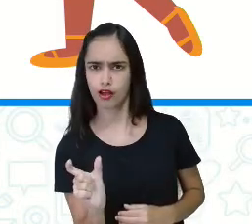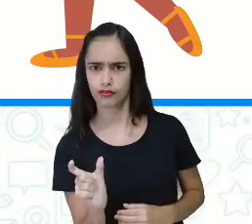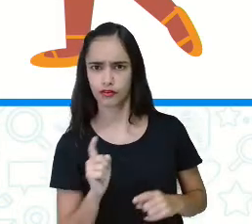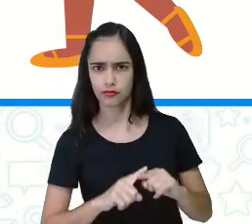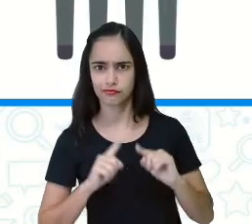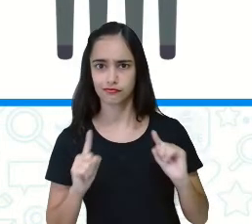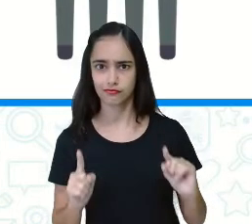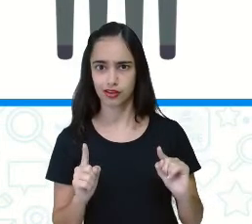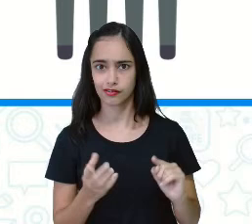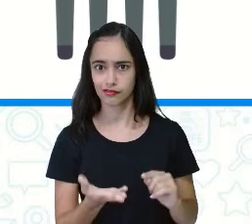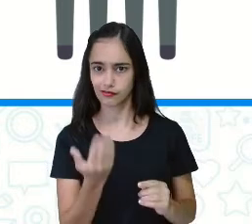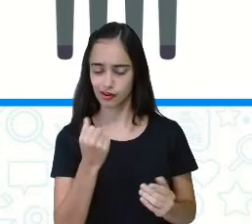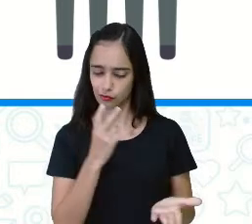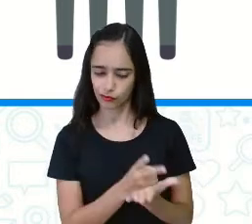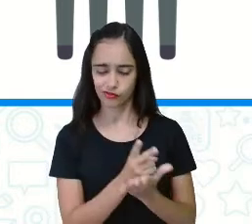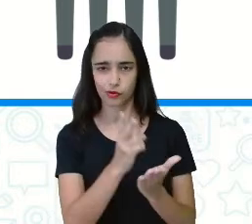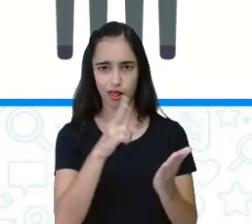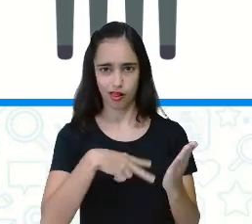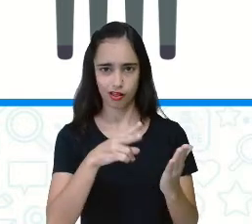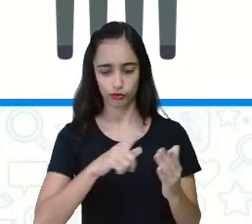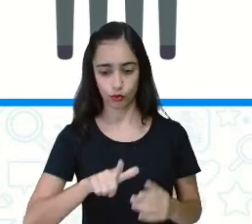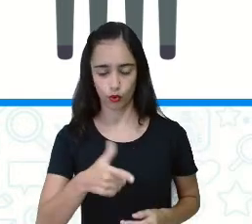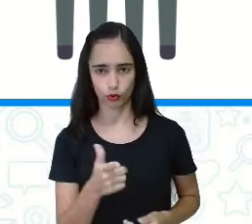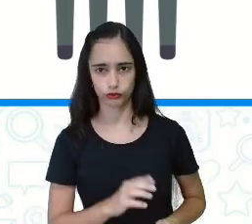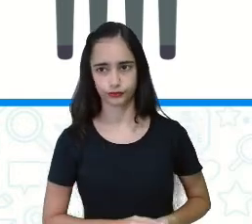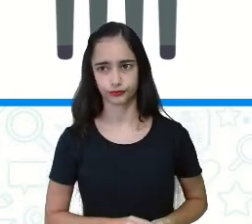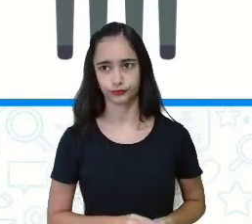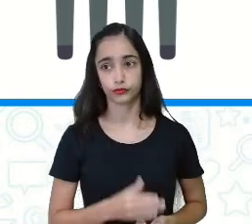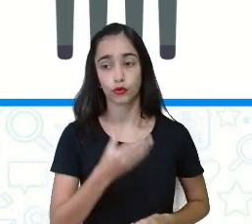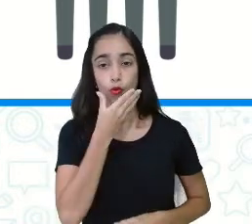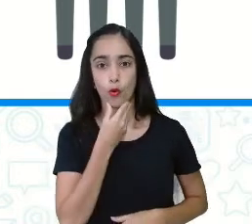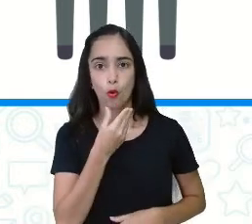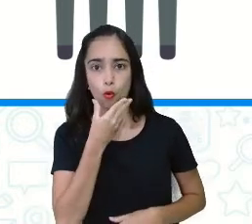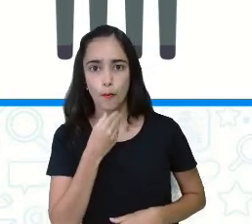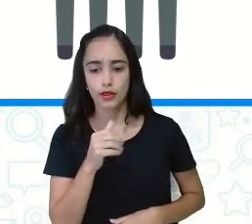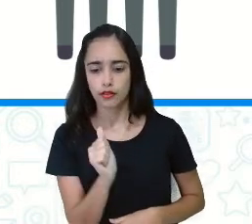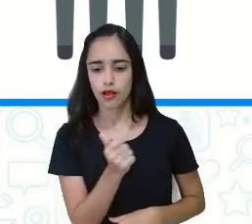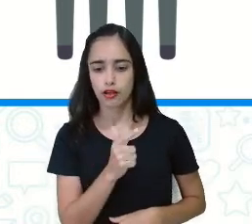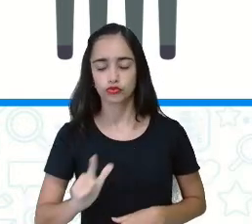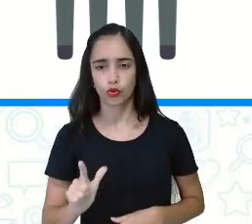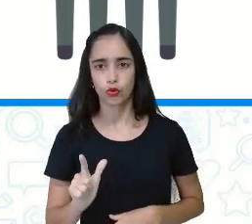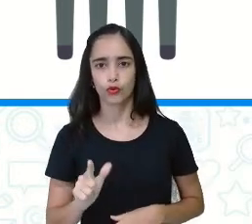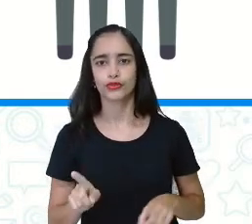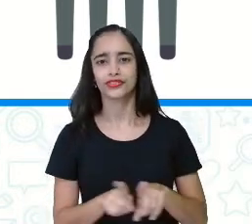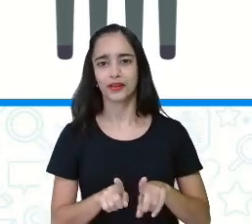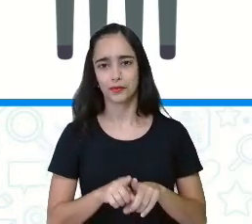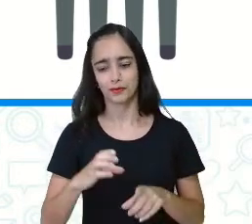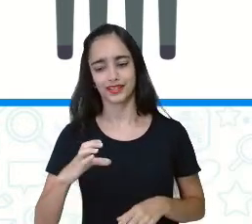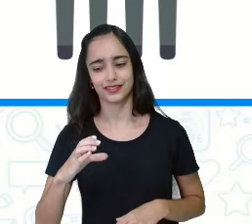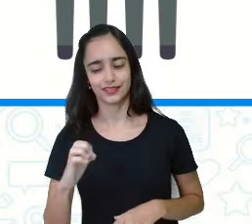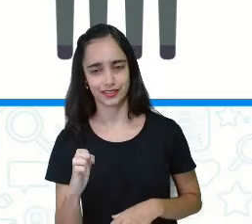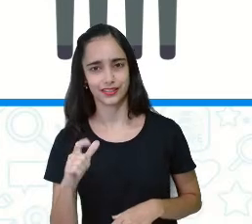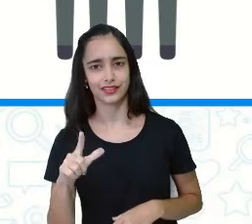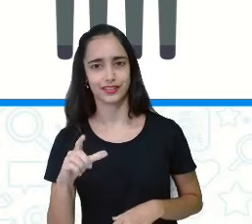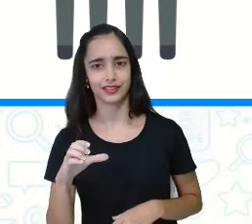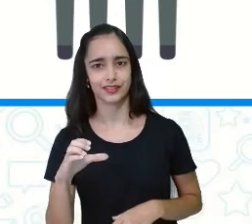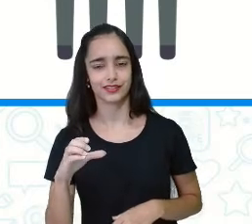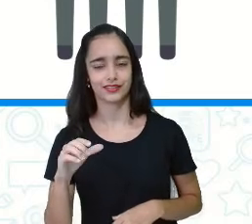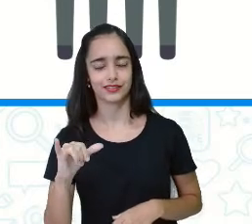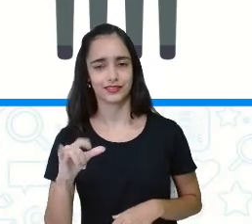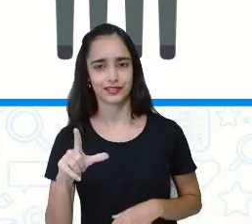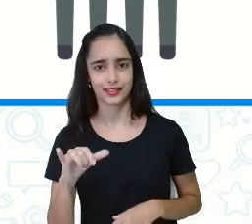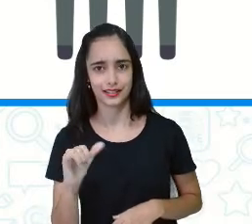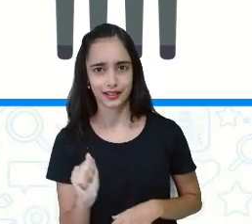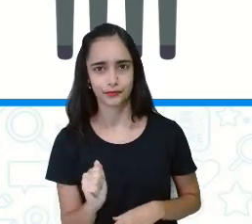leitura de outro poema. O Menino Azul, de Cecília Meirelles. O menino quer